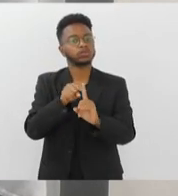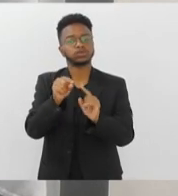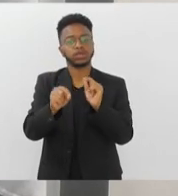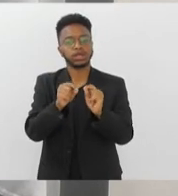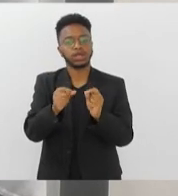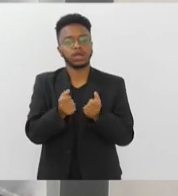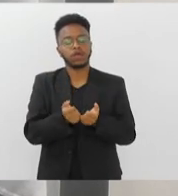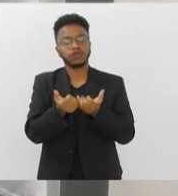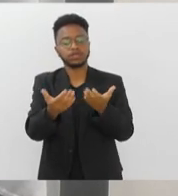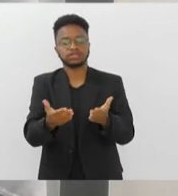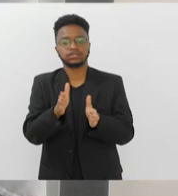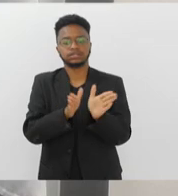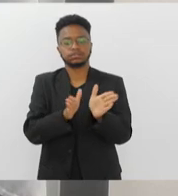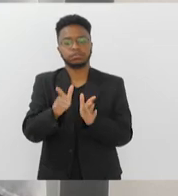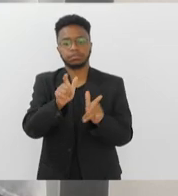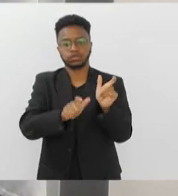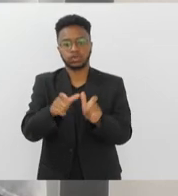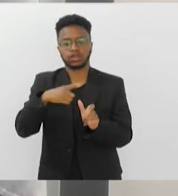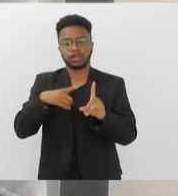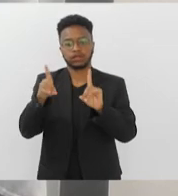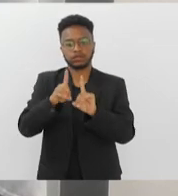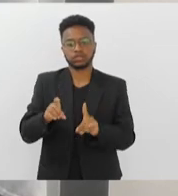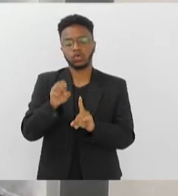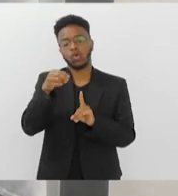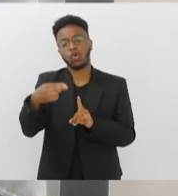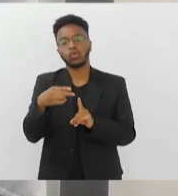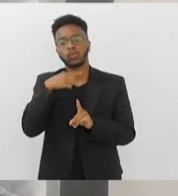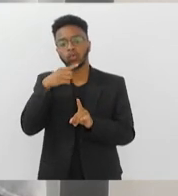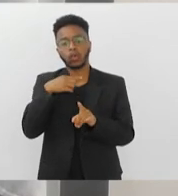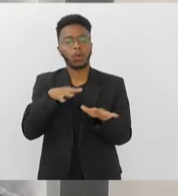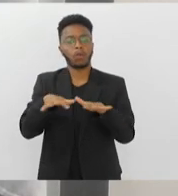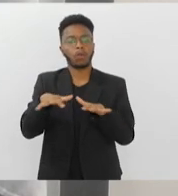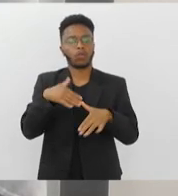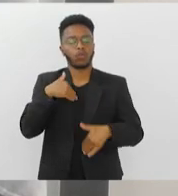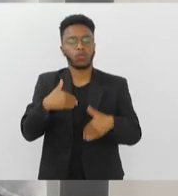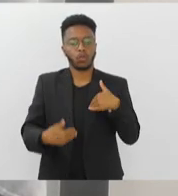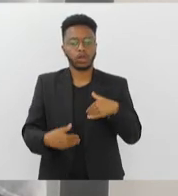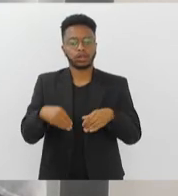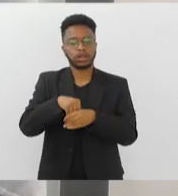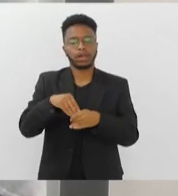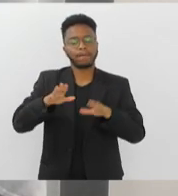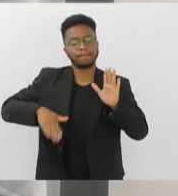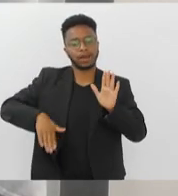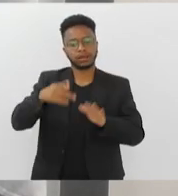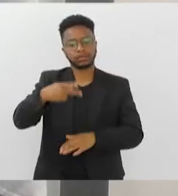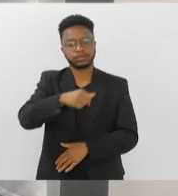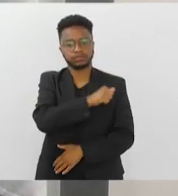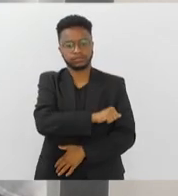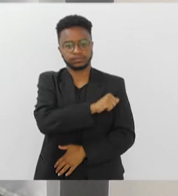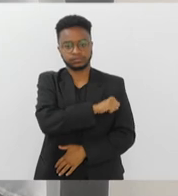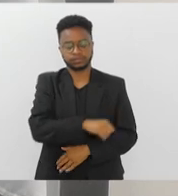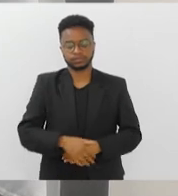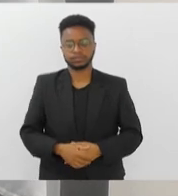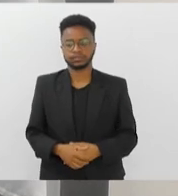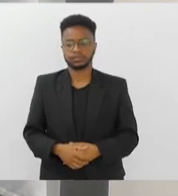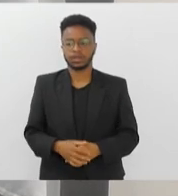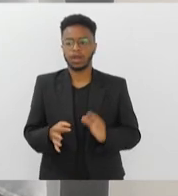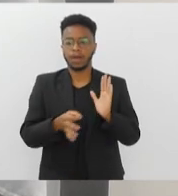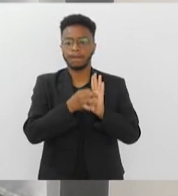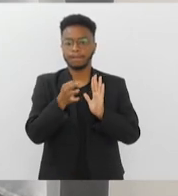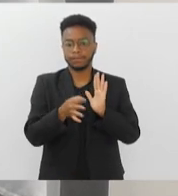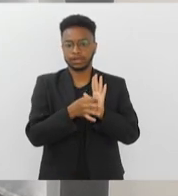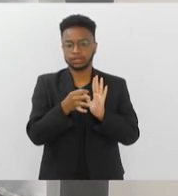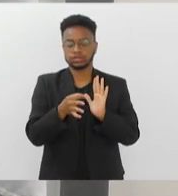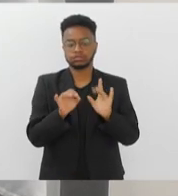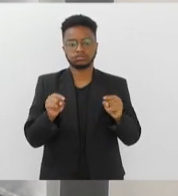com deficiência ou mobilidade reduzida nas praias marítimas urbanas do estado do Rio de Janeiro. O parecer